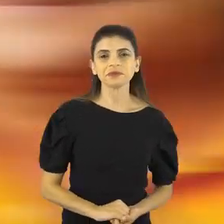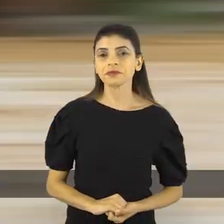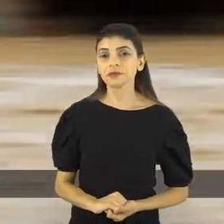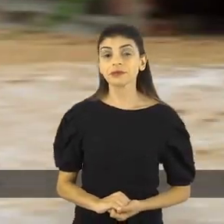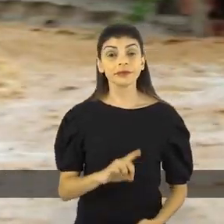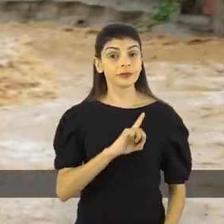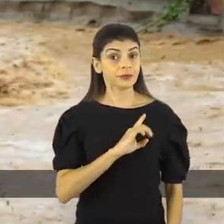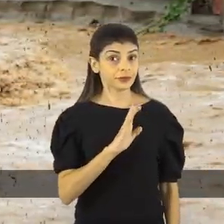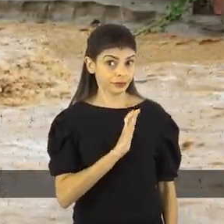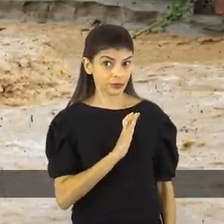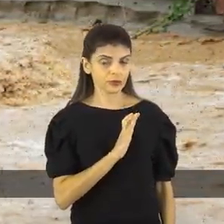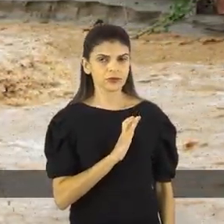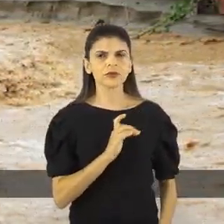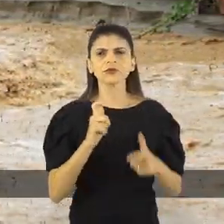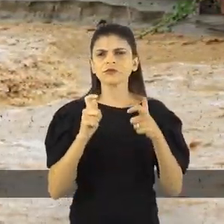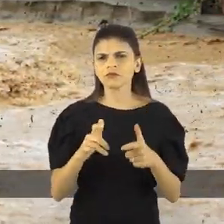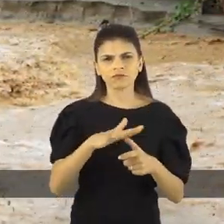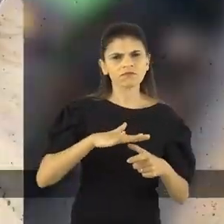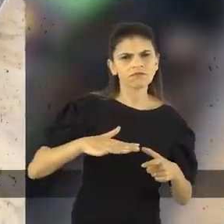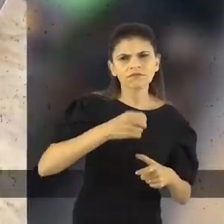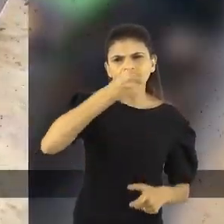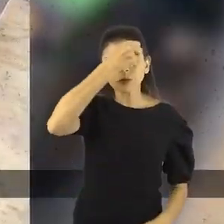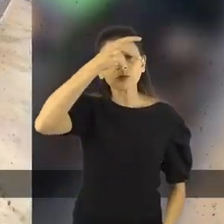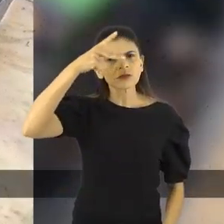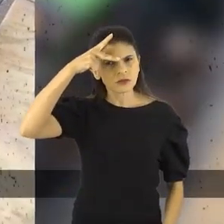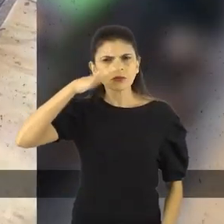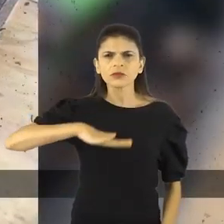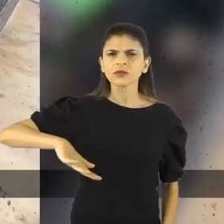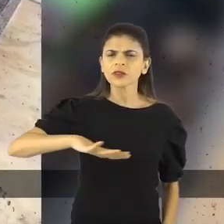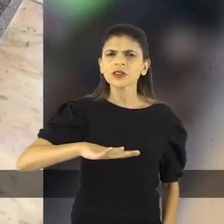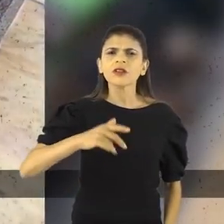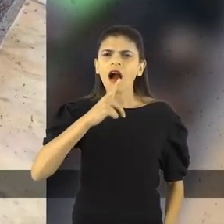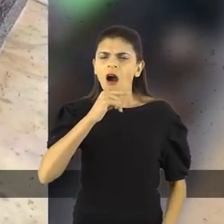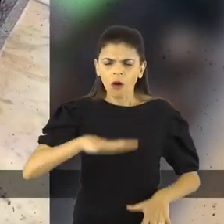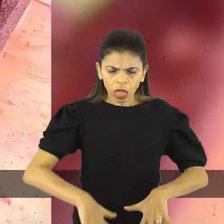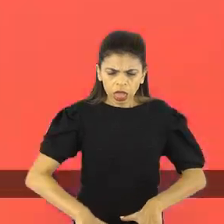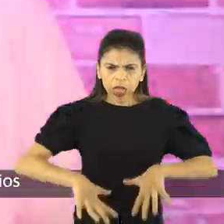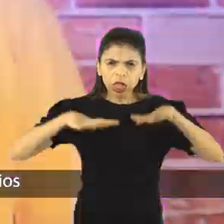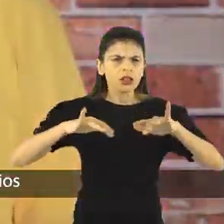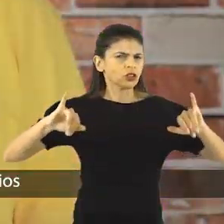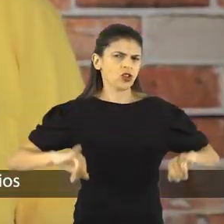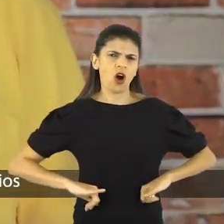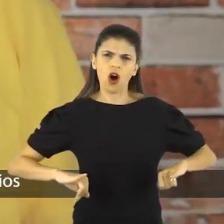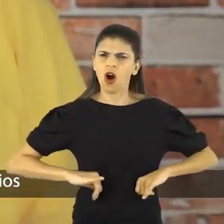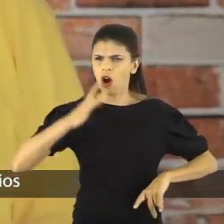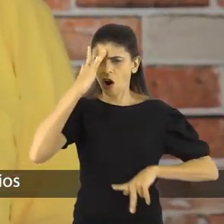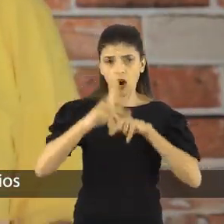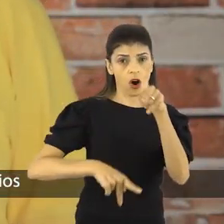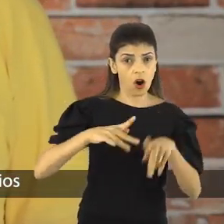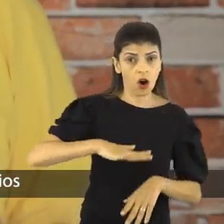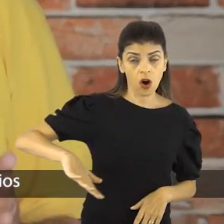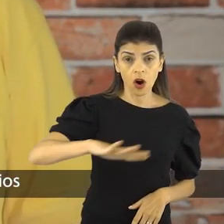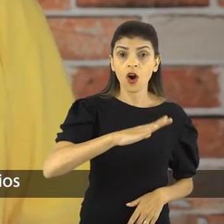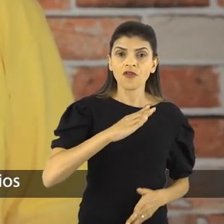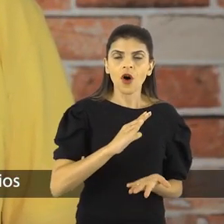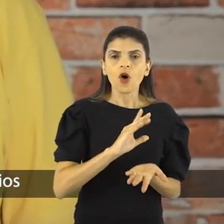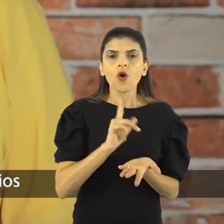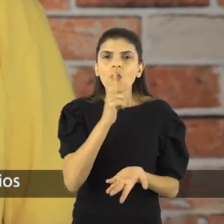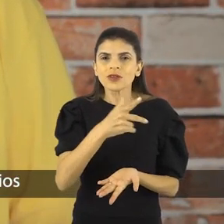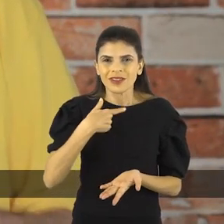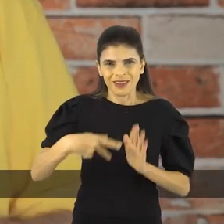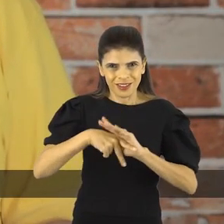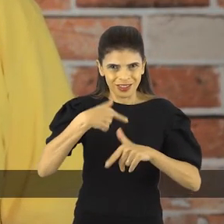22. Duque de Caxias é um dos municípios da Baixada que mais sofrem com enchentes. No meu governo, vamos investir nas dragagens